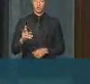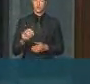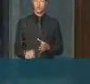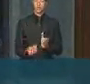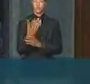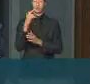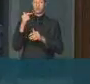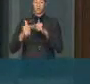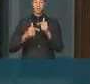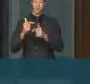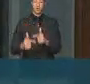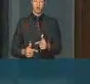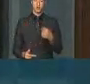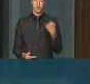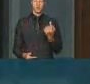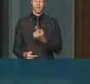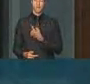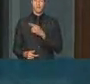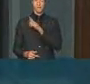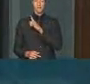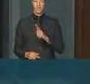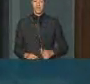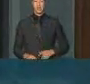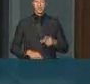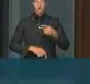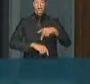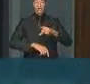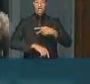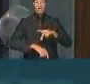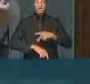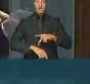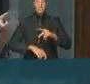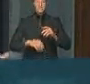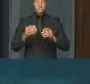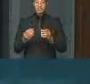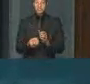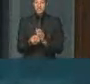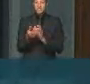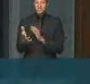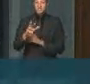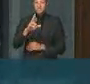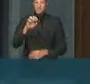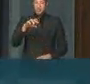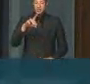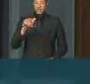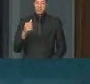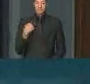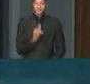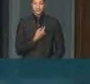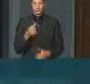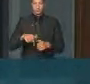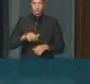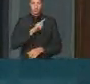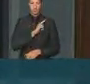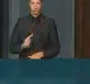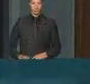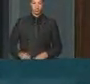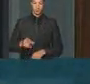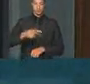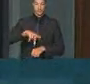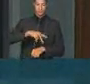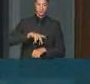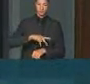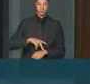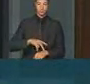emprego nós estamos governando esse país para distribuir renda nós estamos governando esse